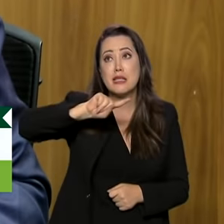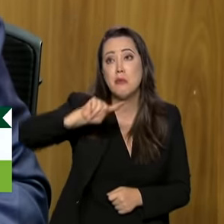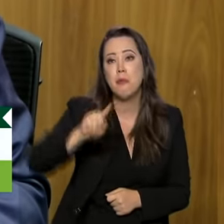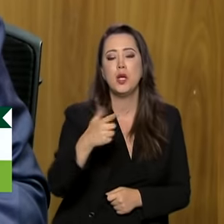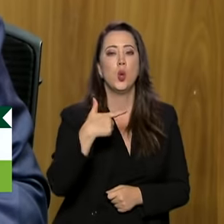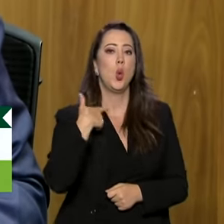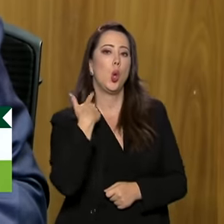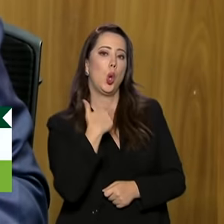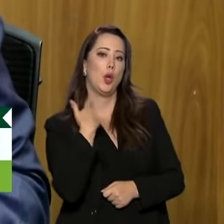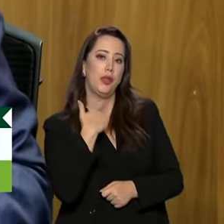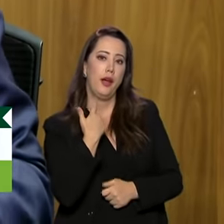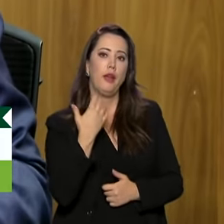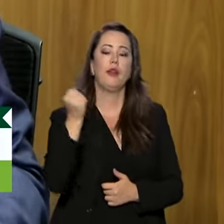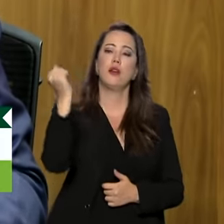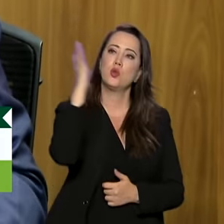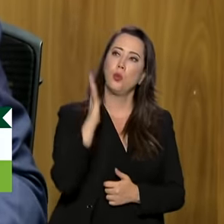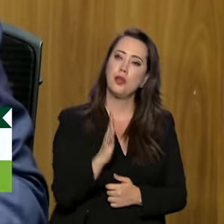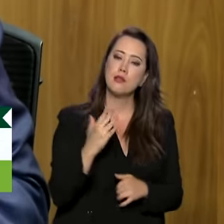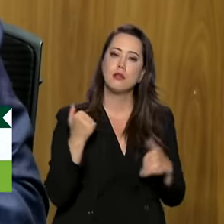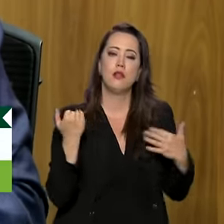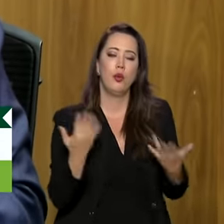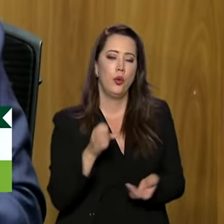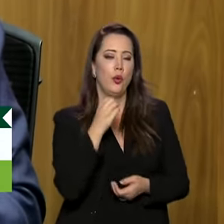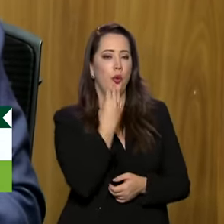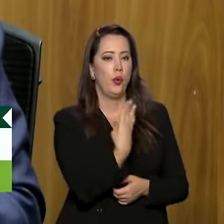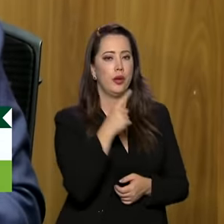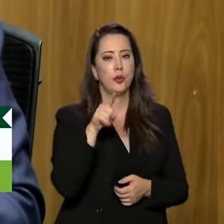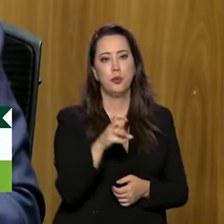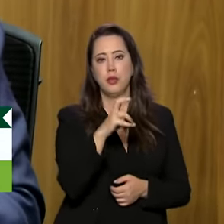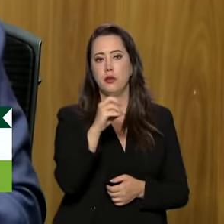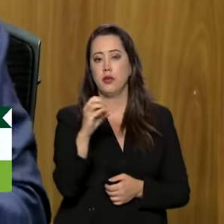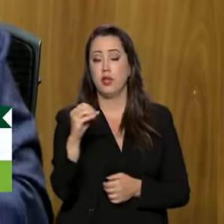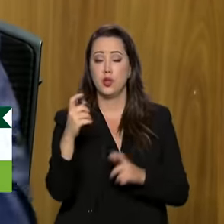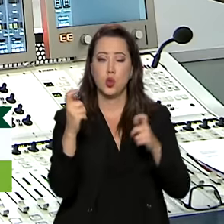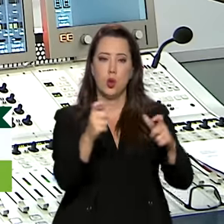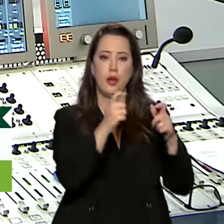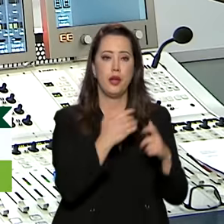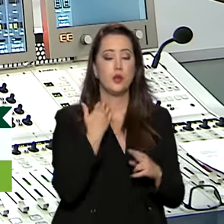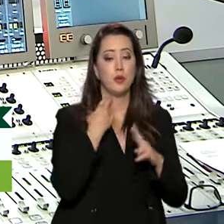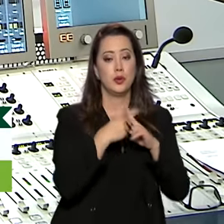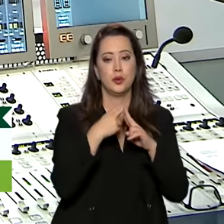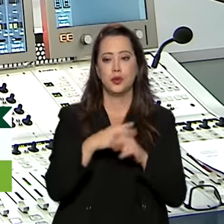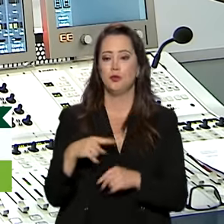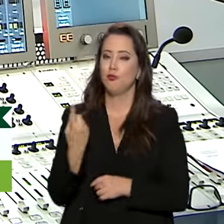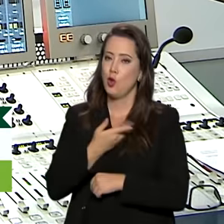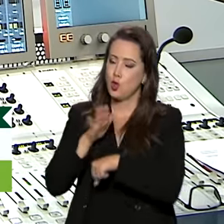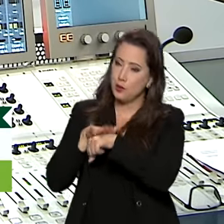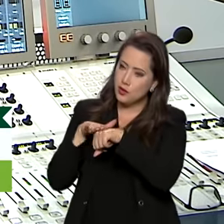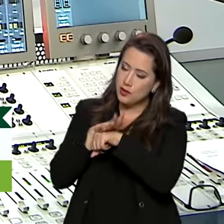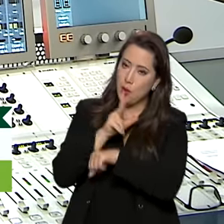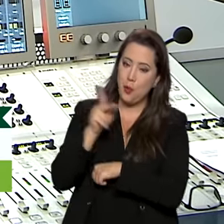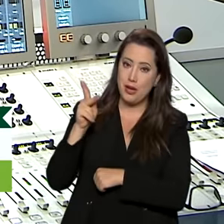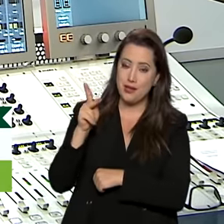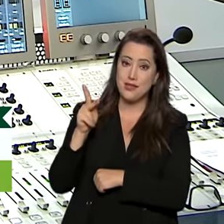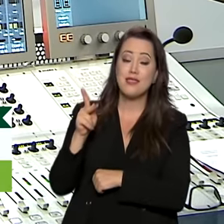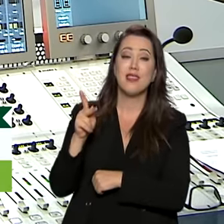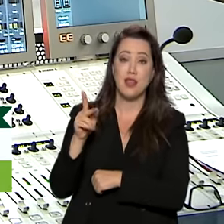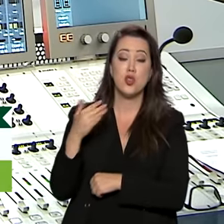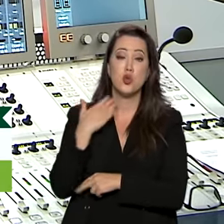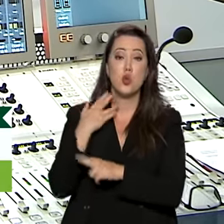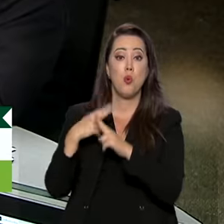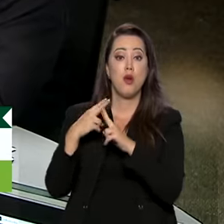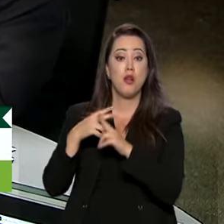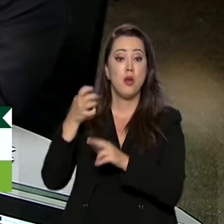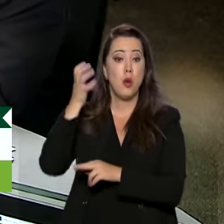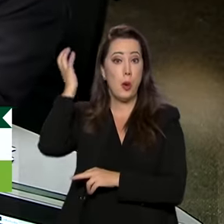que nós temos pelo Brasil numa das 4500 agências que nós temos nós estamos conversando com o presidente da caixa aqui na voz do